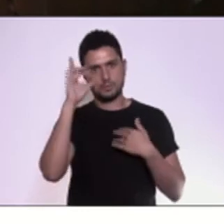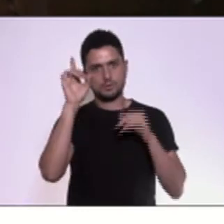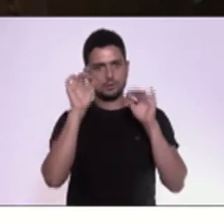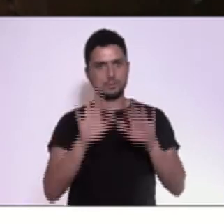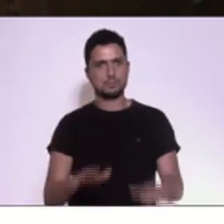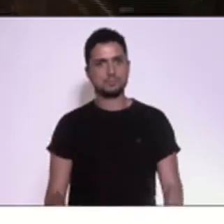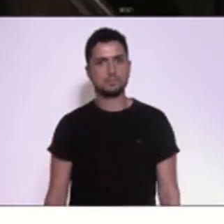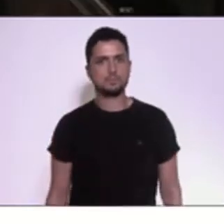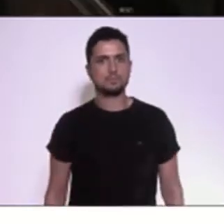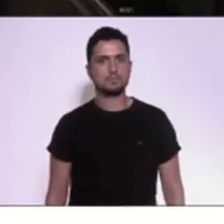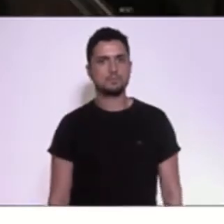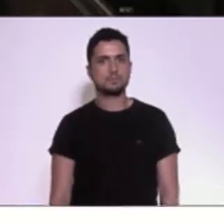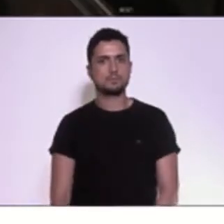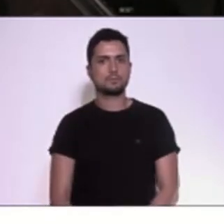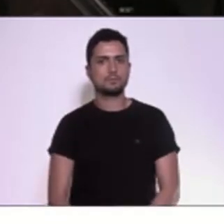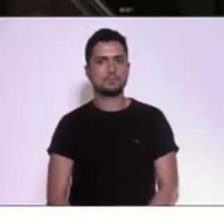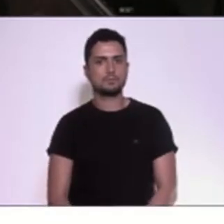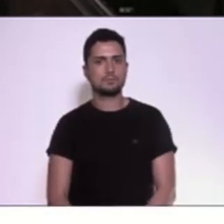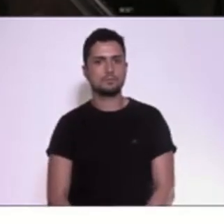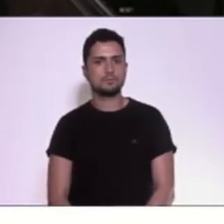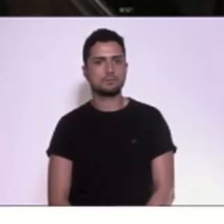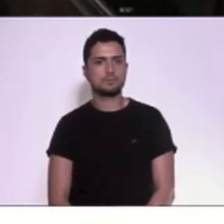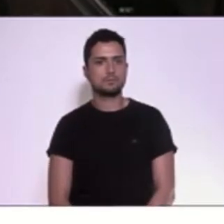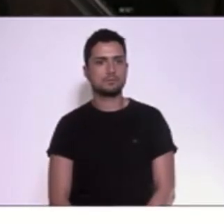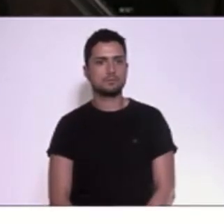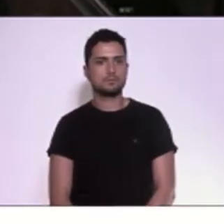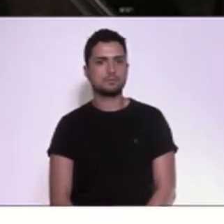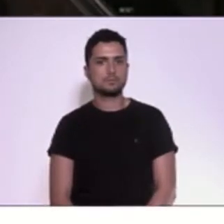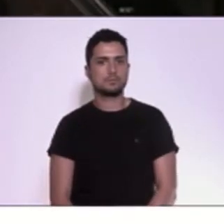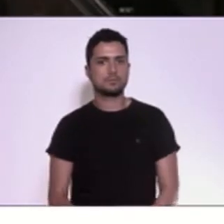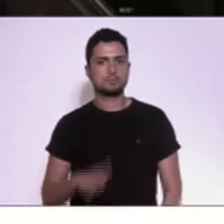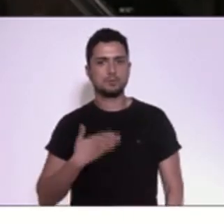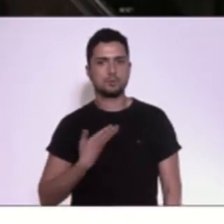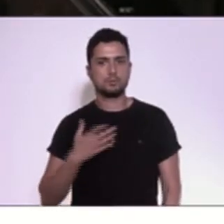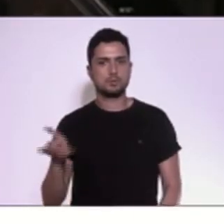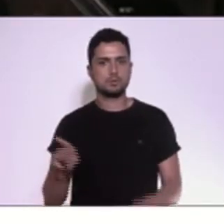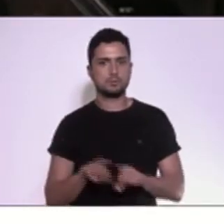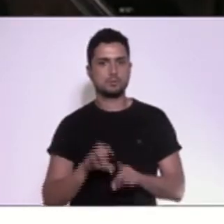nos abençoe. Meu amigo também, Chico Machado, obrigado pelo parecer.